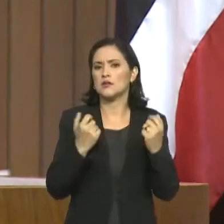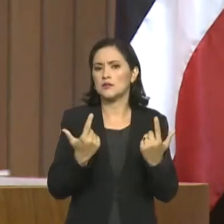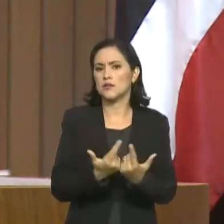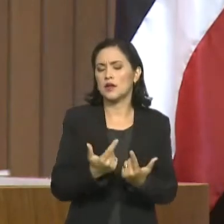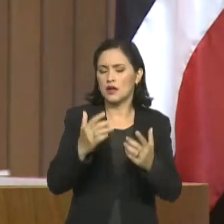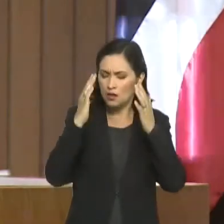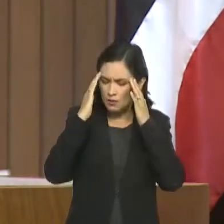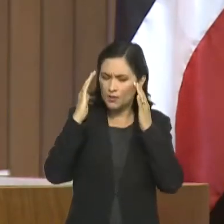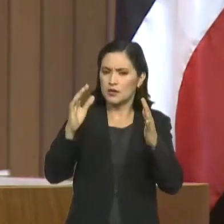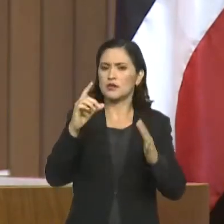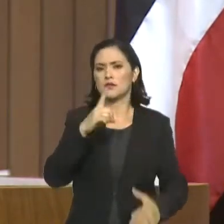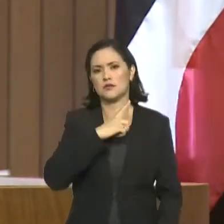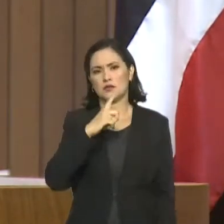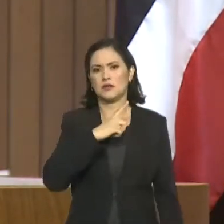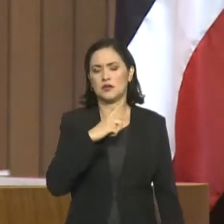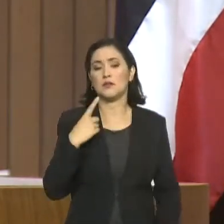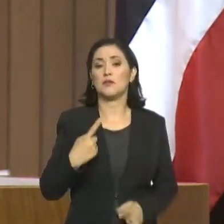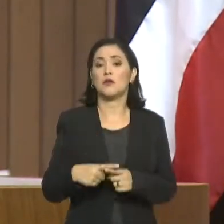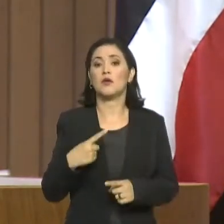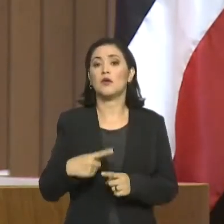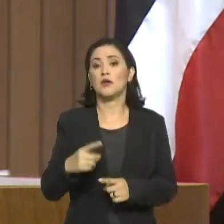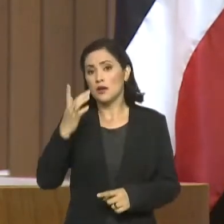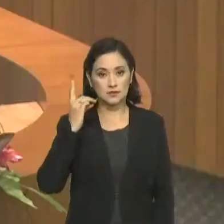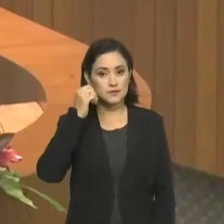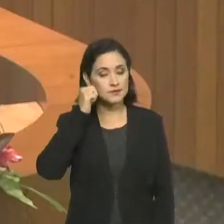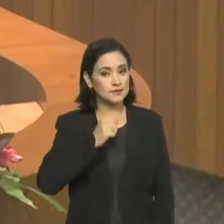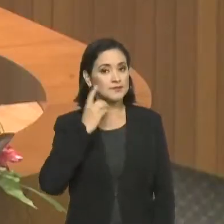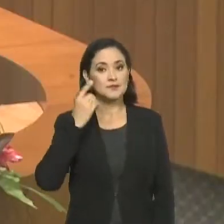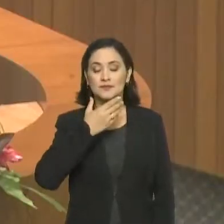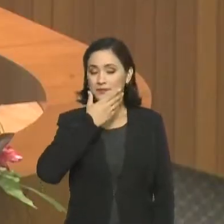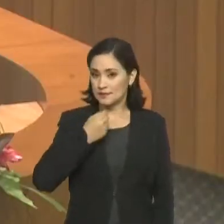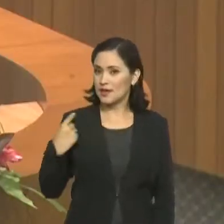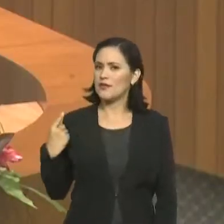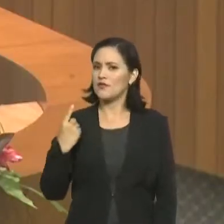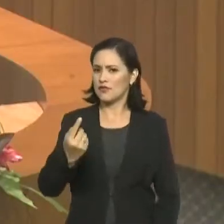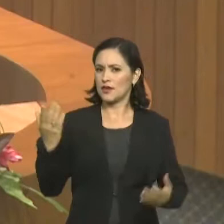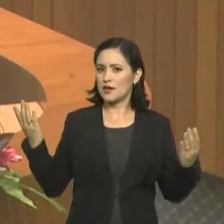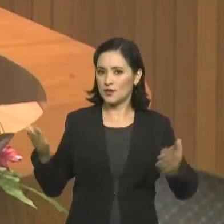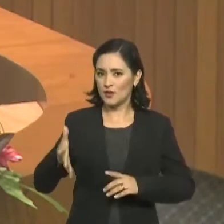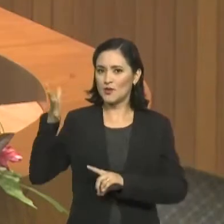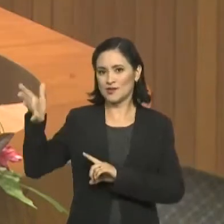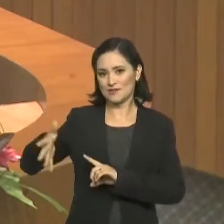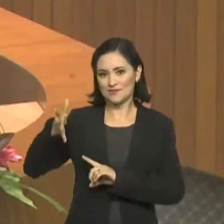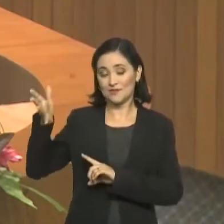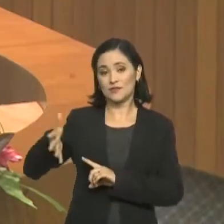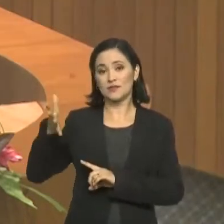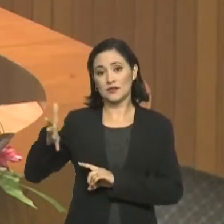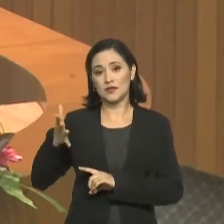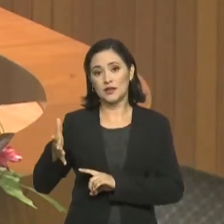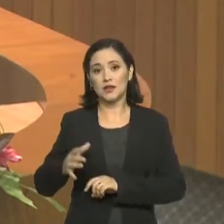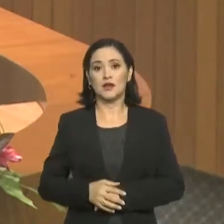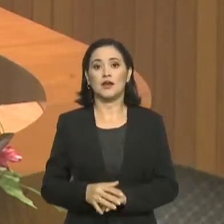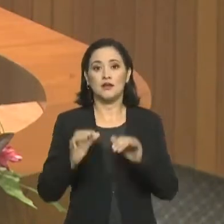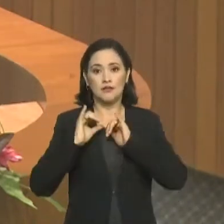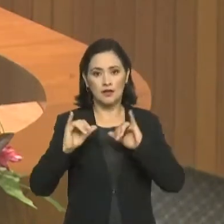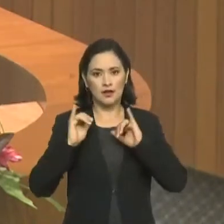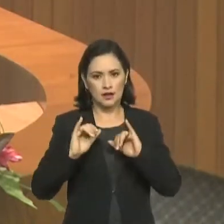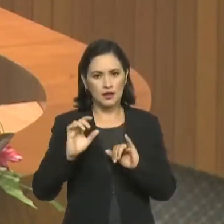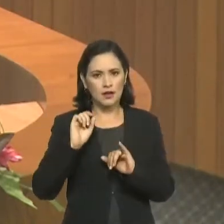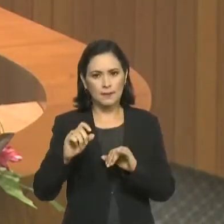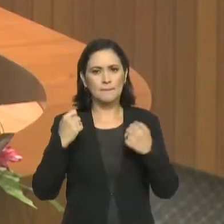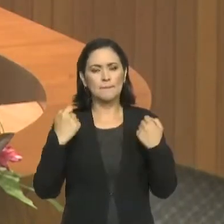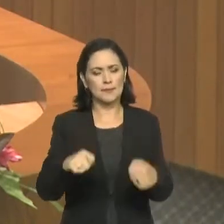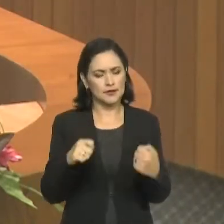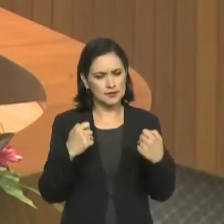Grupo Ocupacional de Apoio à Administração Fazendária. Vem à tribuna na manhã de hoje trazendo uma necessária